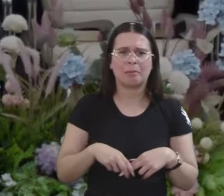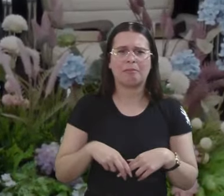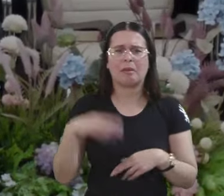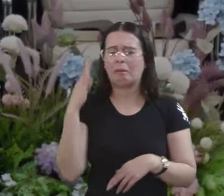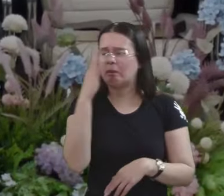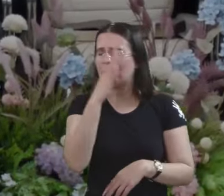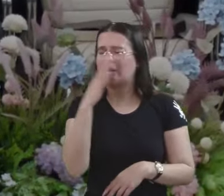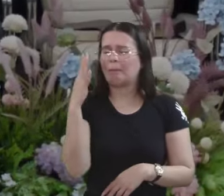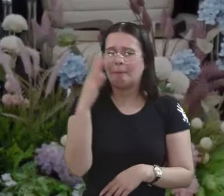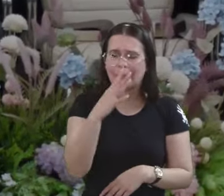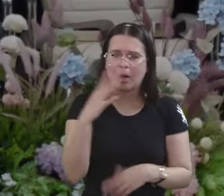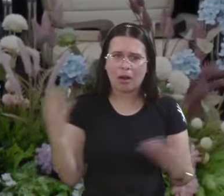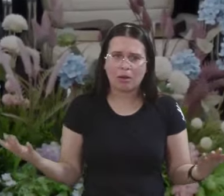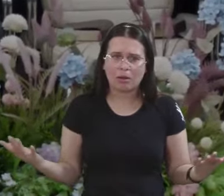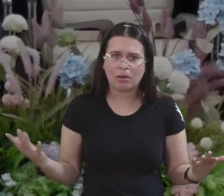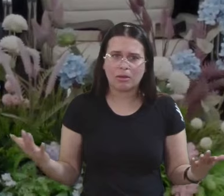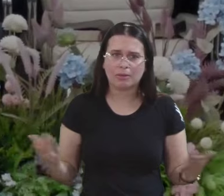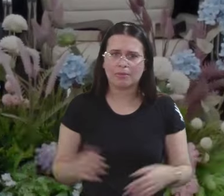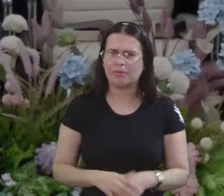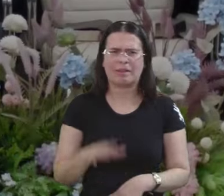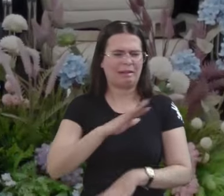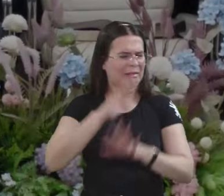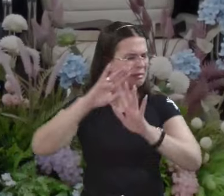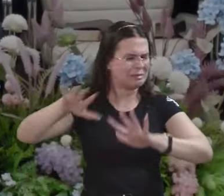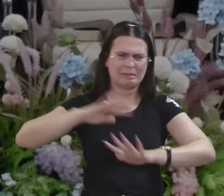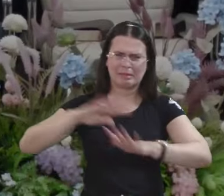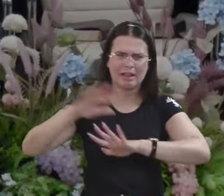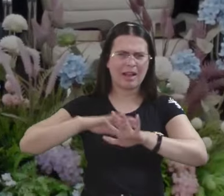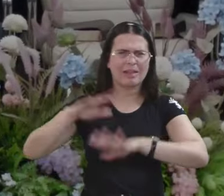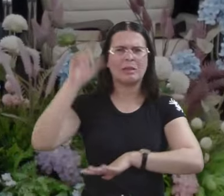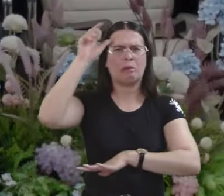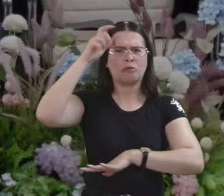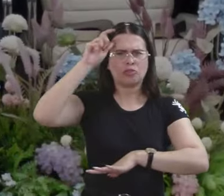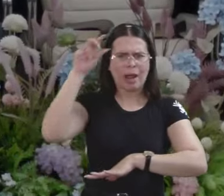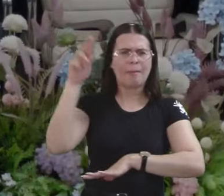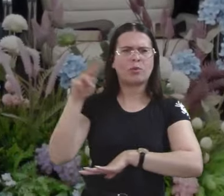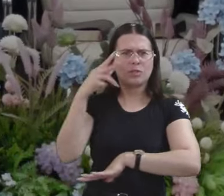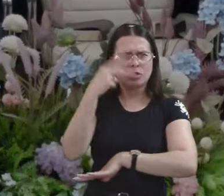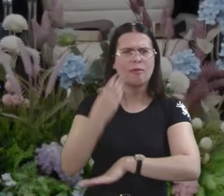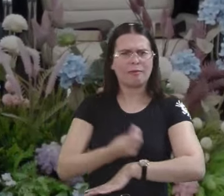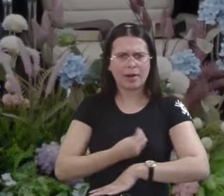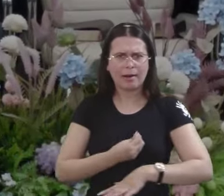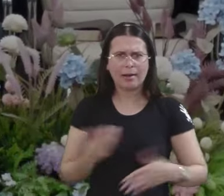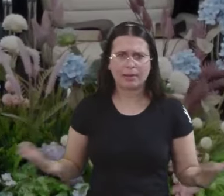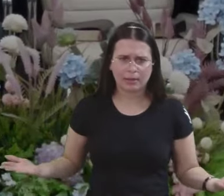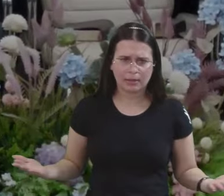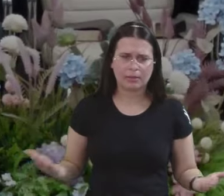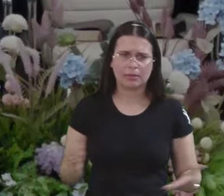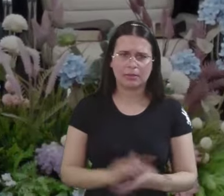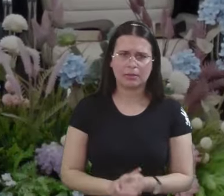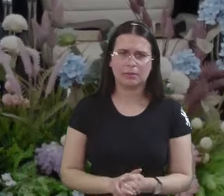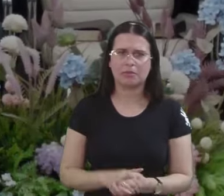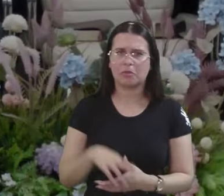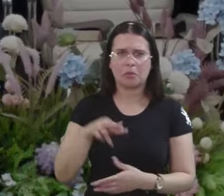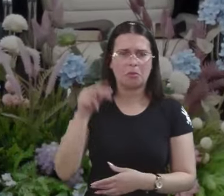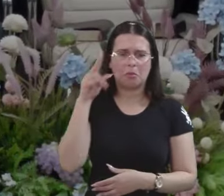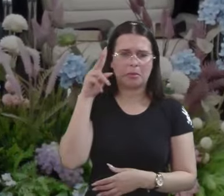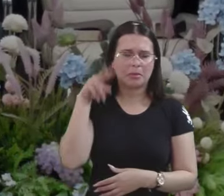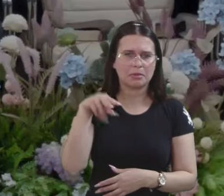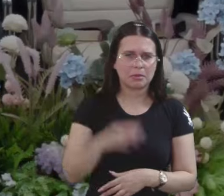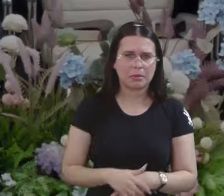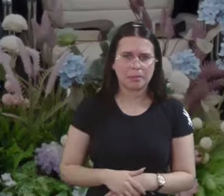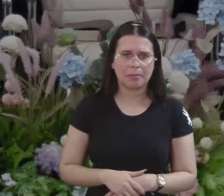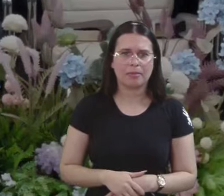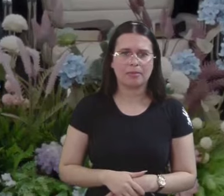passou mal nada. É manifestação mesmo. É manifestação mesmo. Eu nunca vi. Aí a